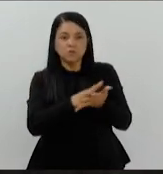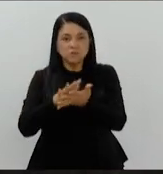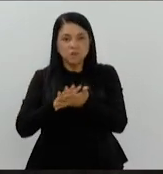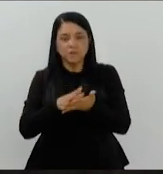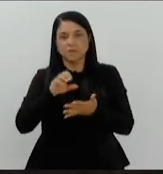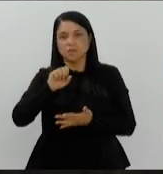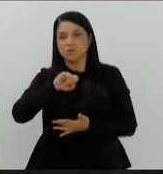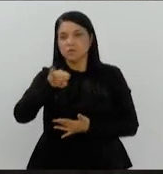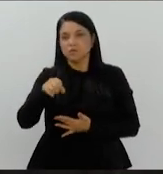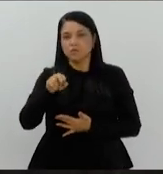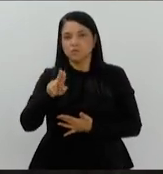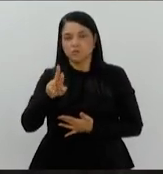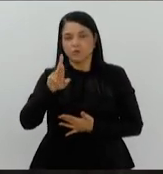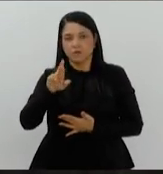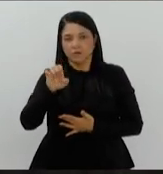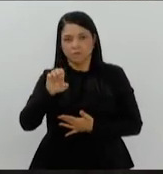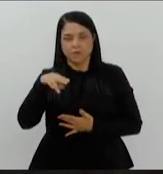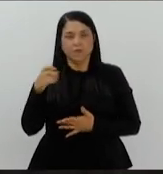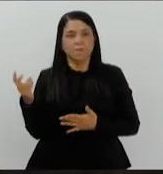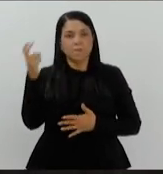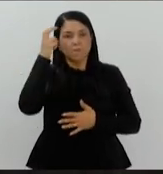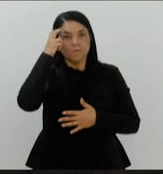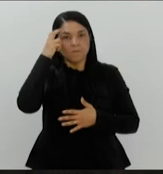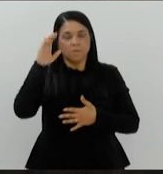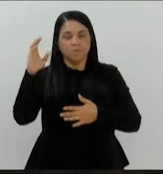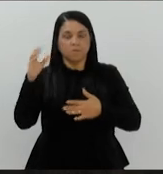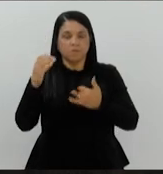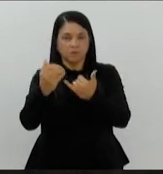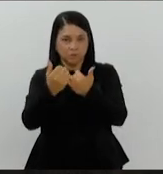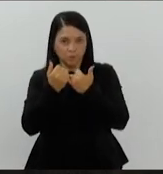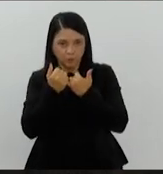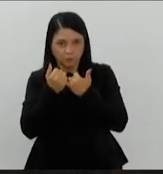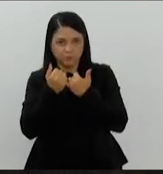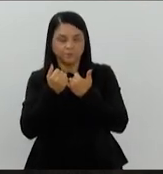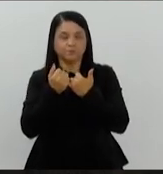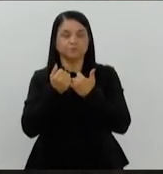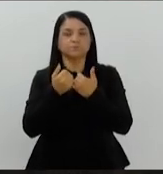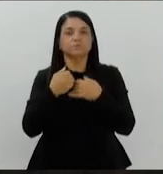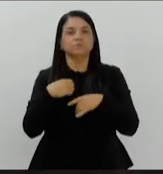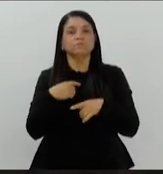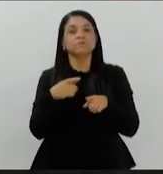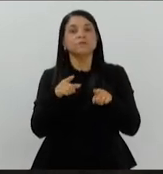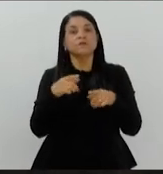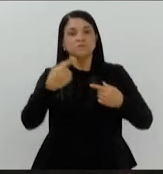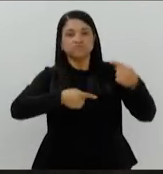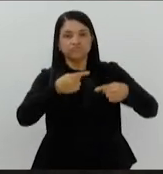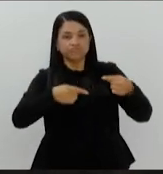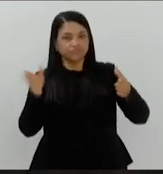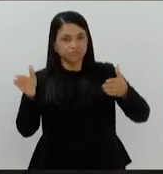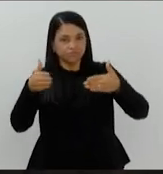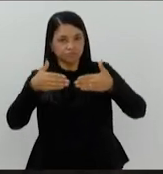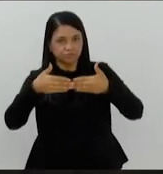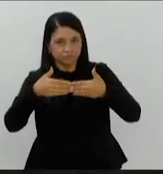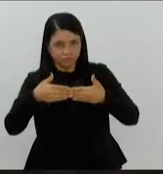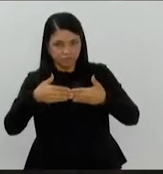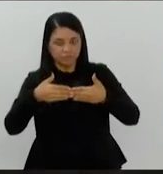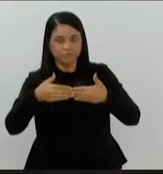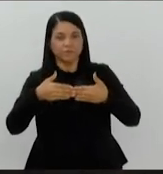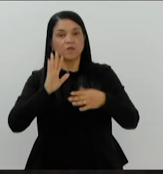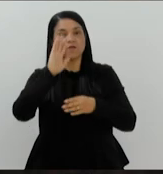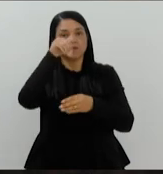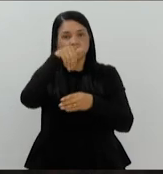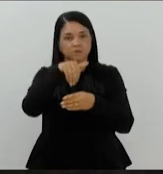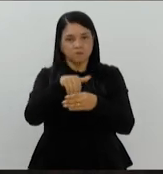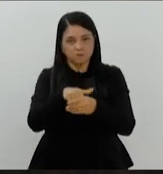como patrimônio cultural imaterial do Estado do Rio de Janeiro. Em discussão, não havendo quem queira discutir, encerrada a discussão. Em